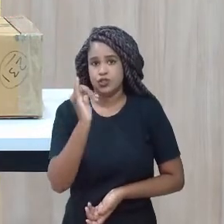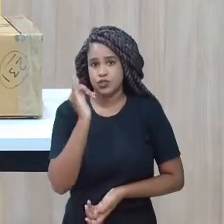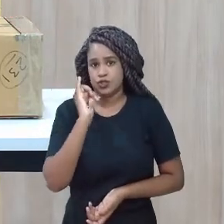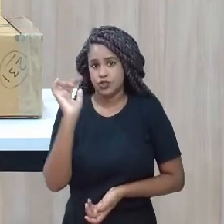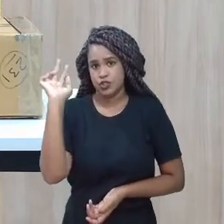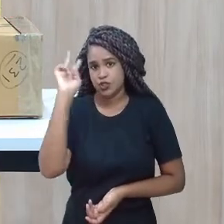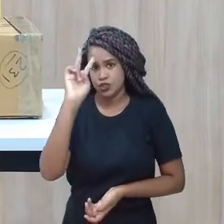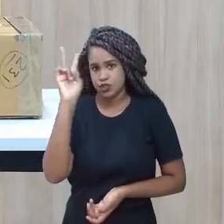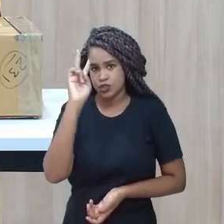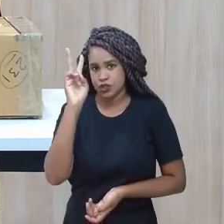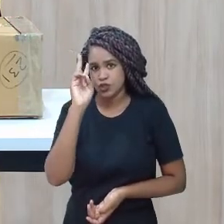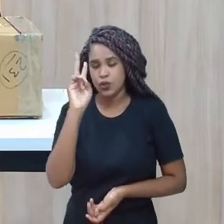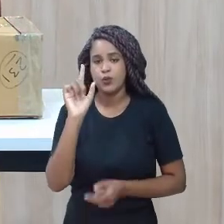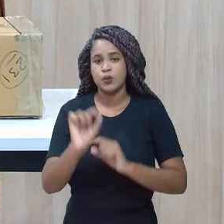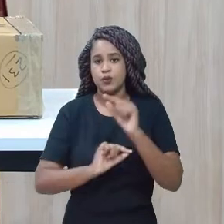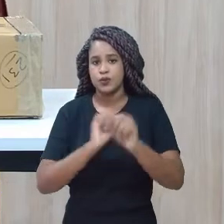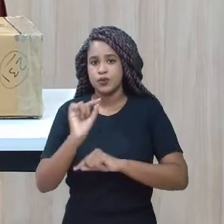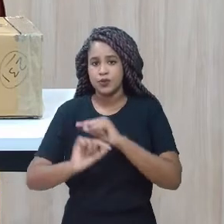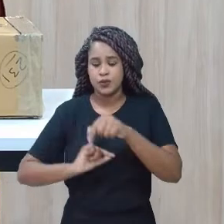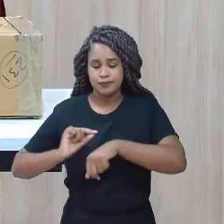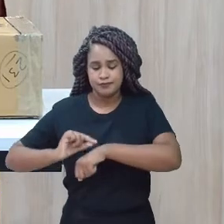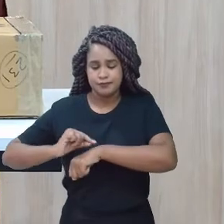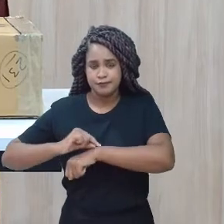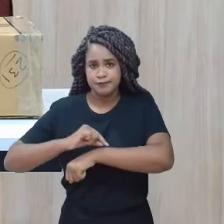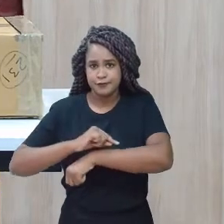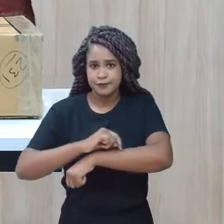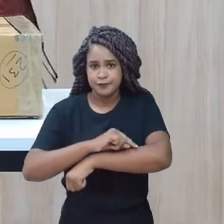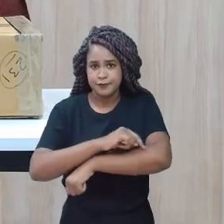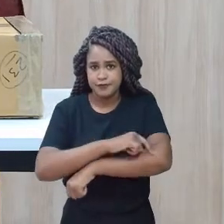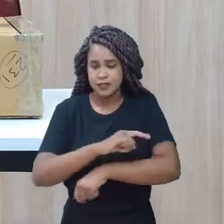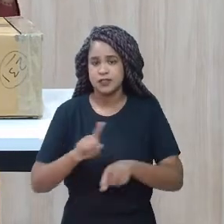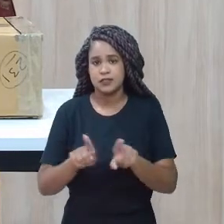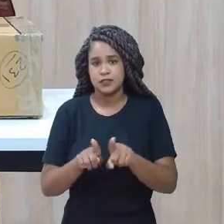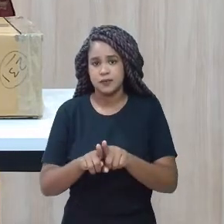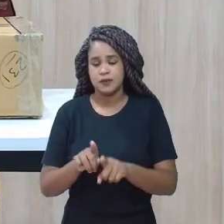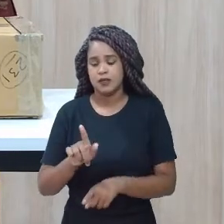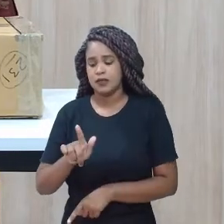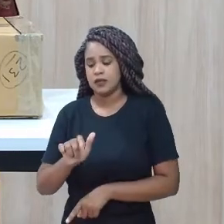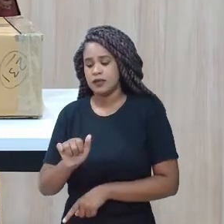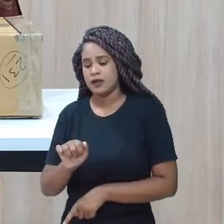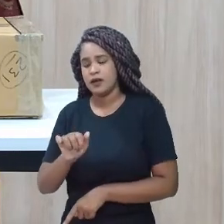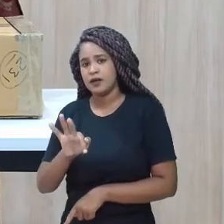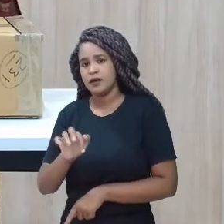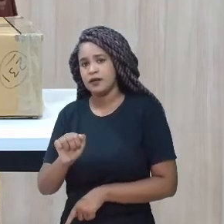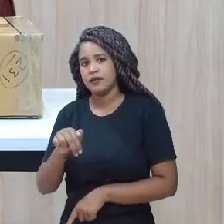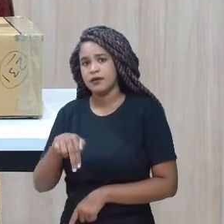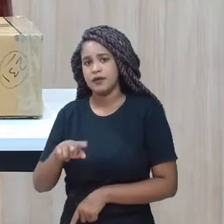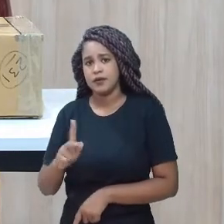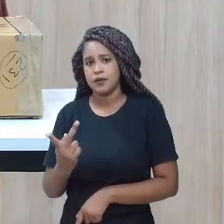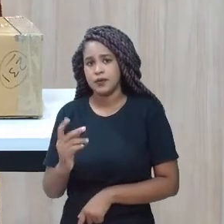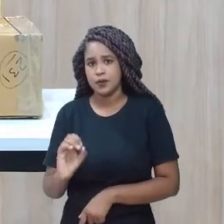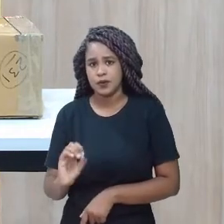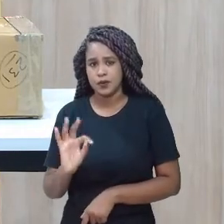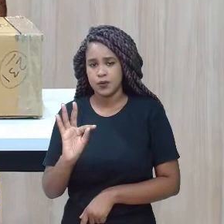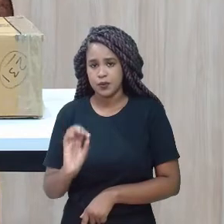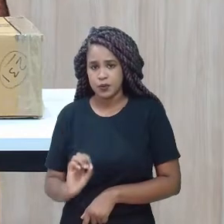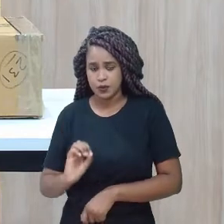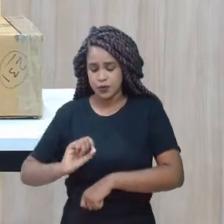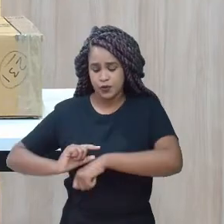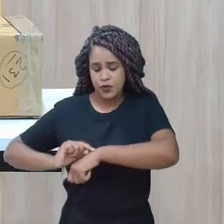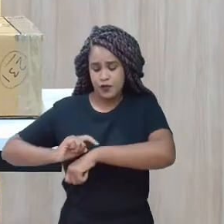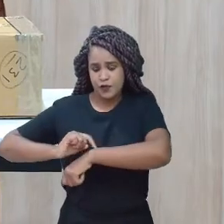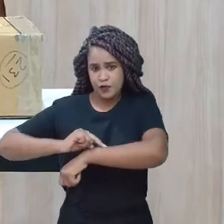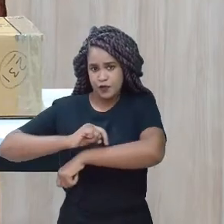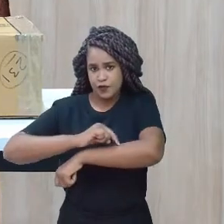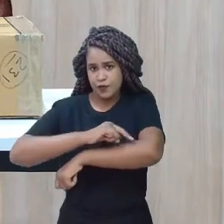A história da o quê? Da formiga e do gafanhoto. ok? Aquela formiguinha,